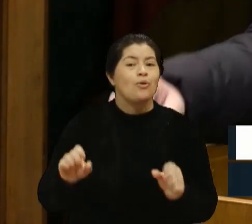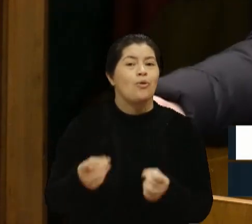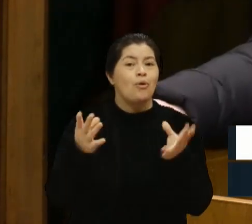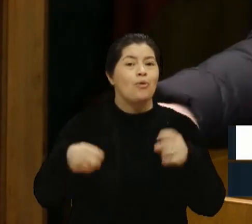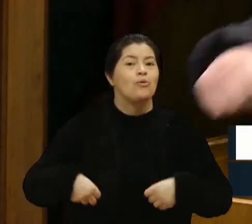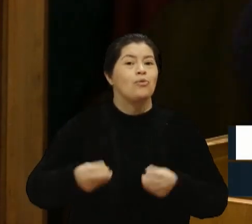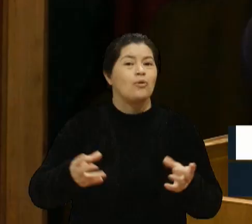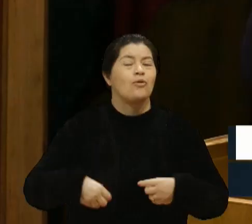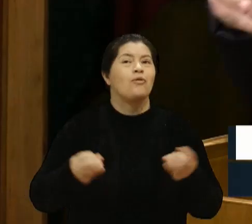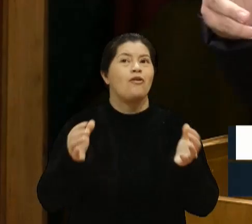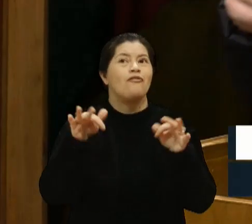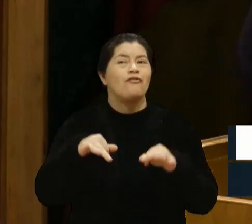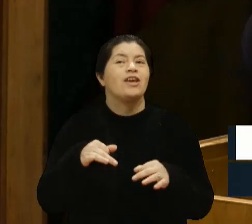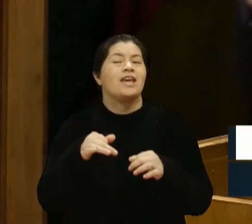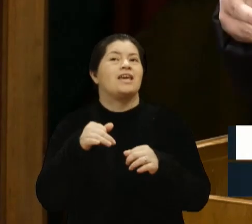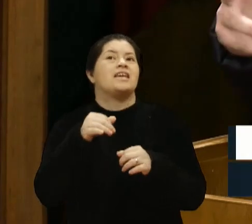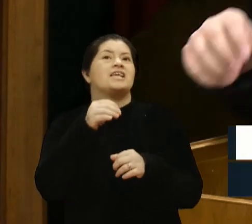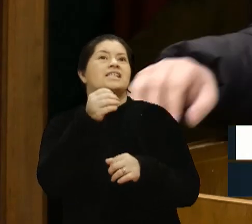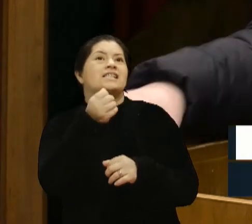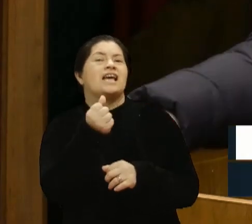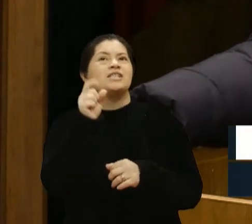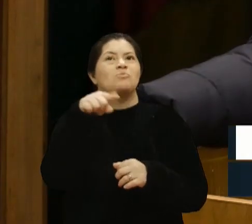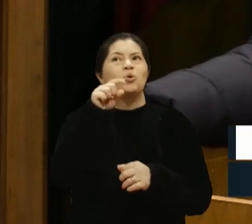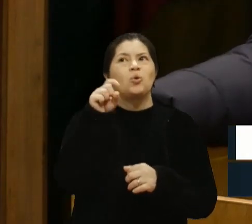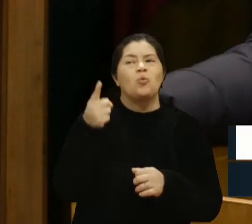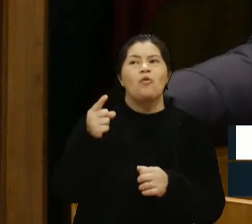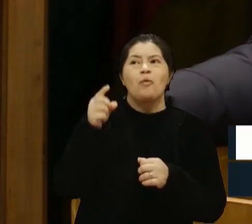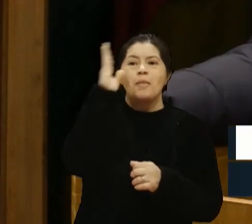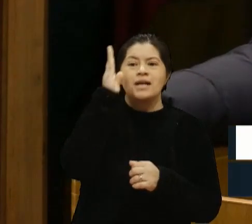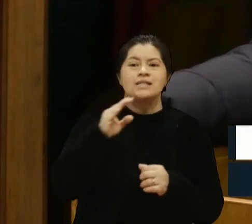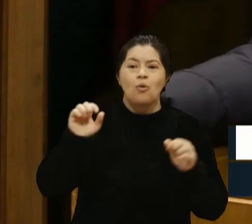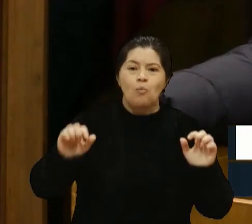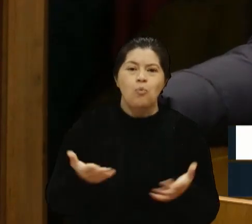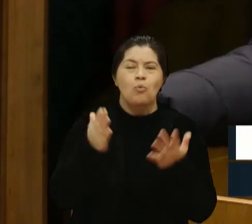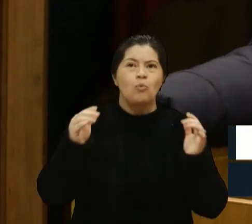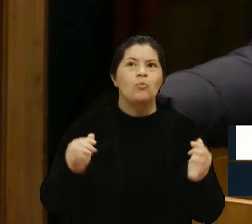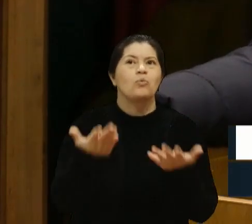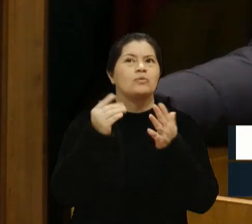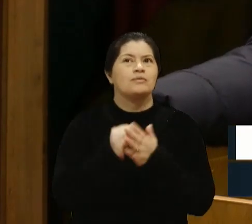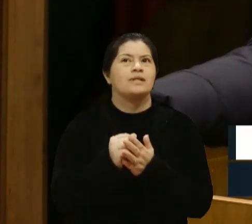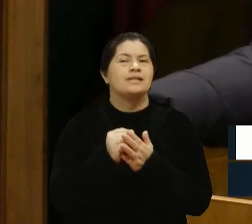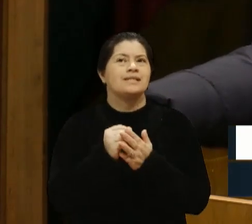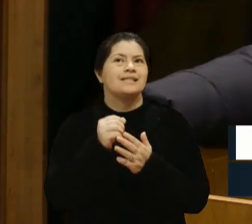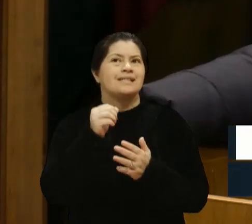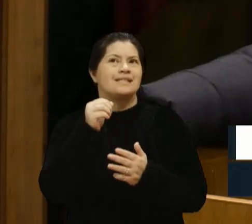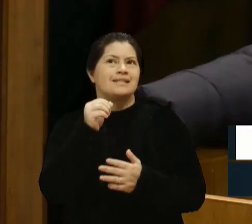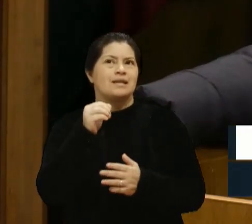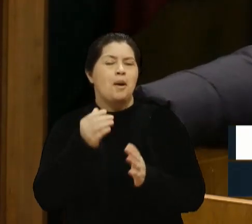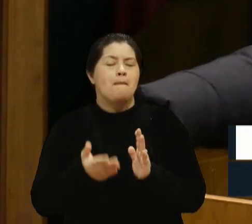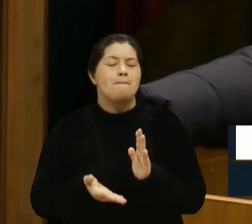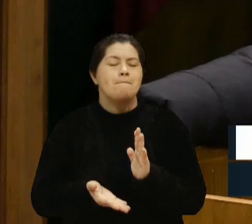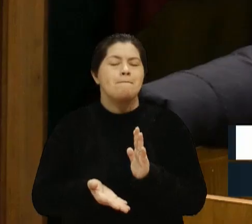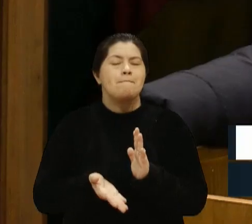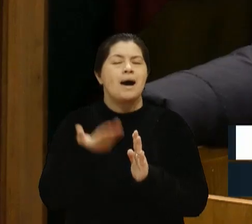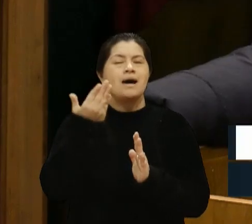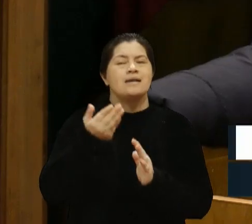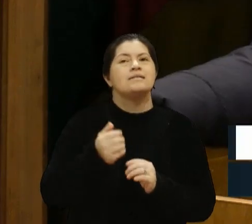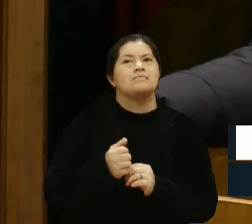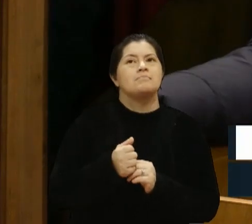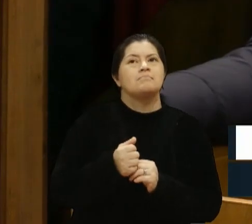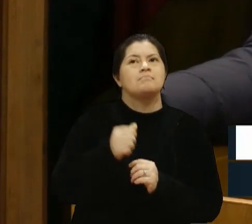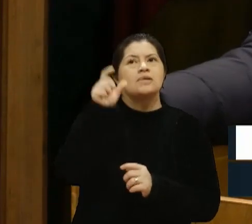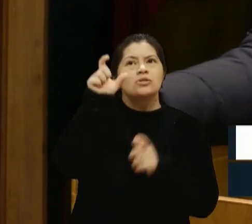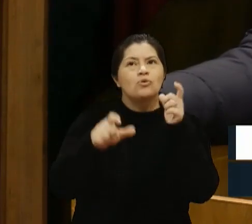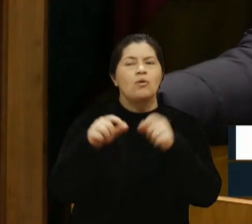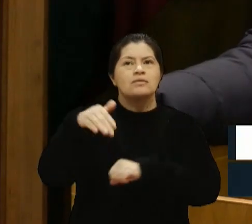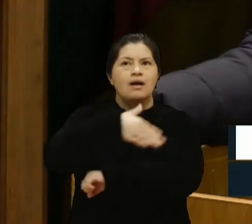escala 6x1, Brasil prospera, avança. Pois é, 100% praticamente de pessoas a mais nas ruas.